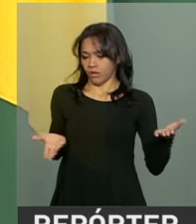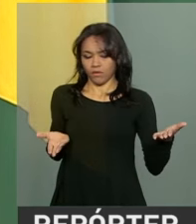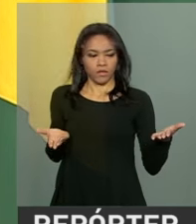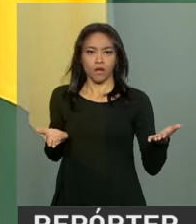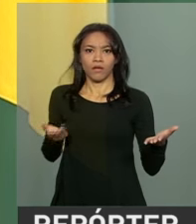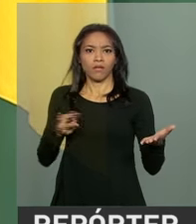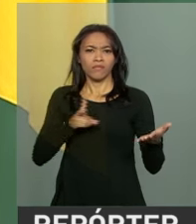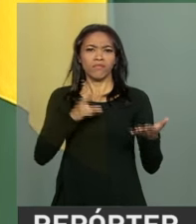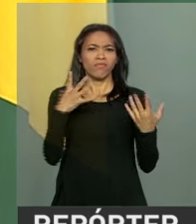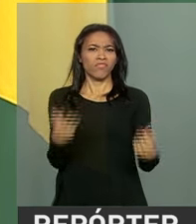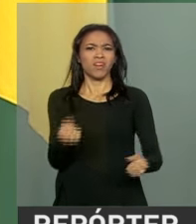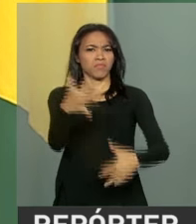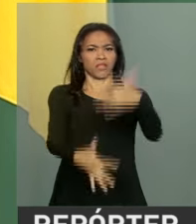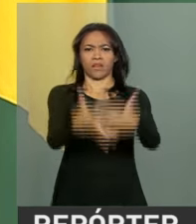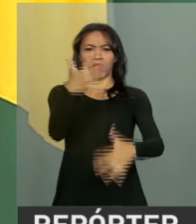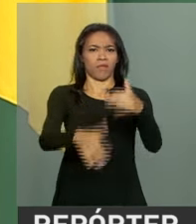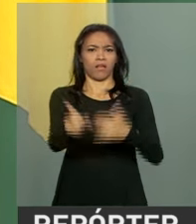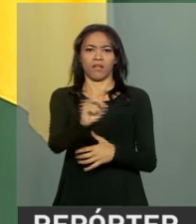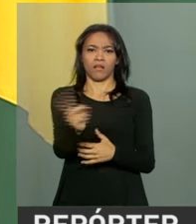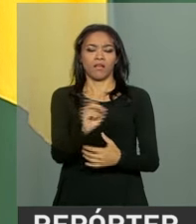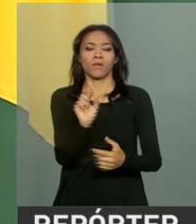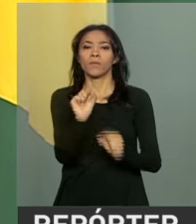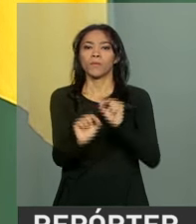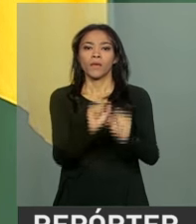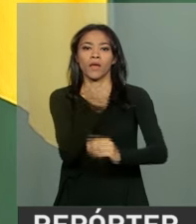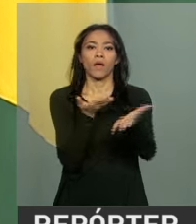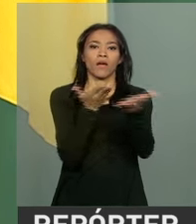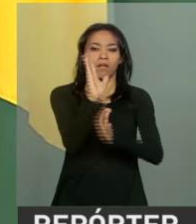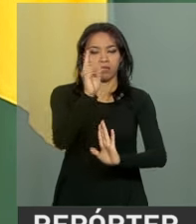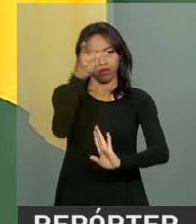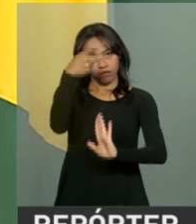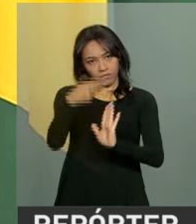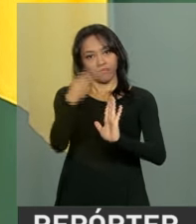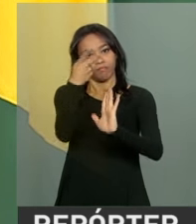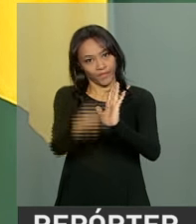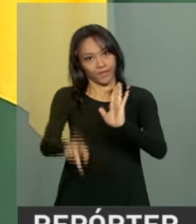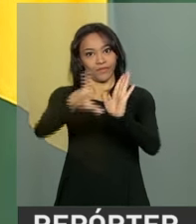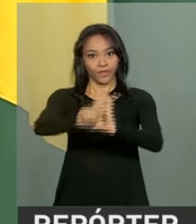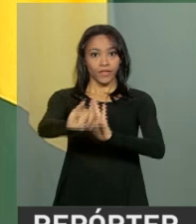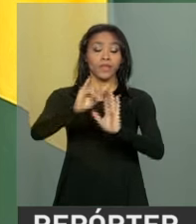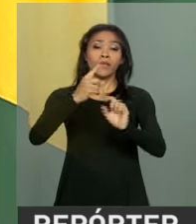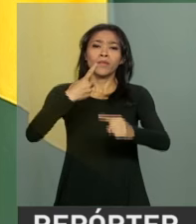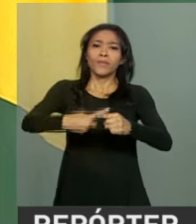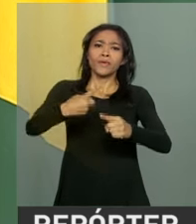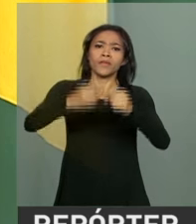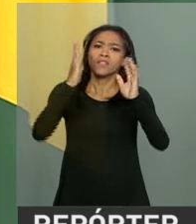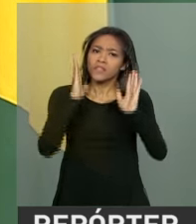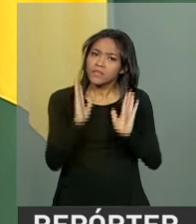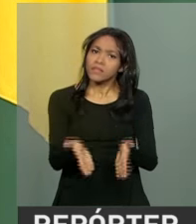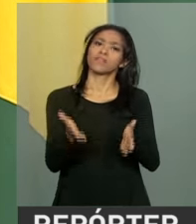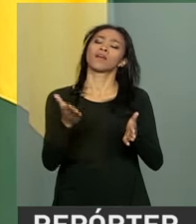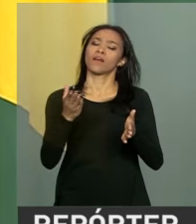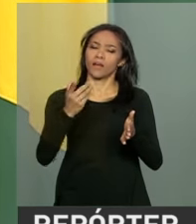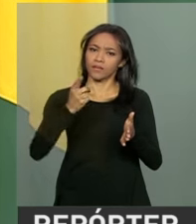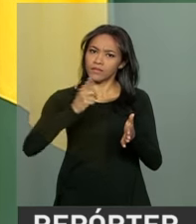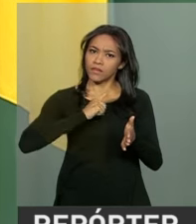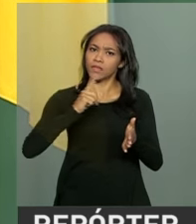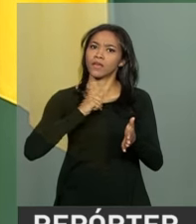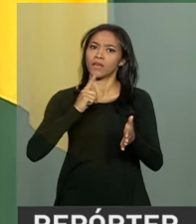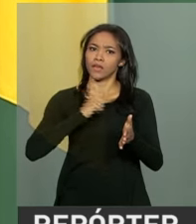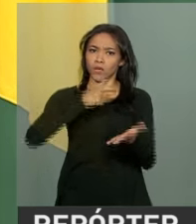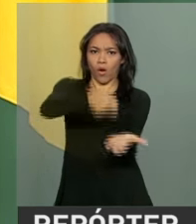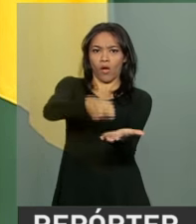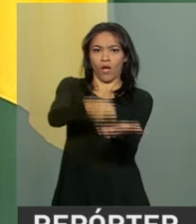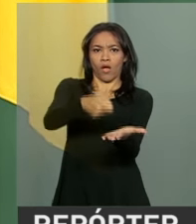vamos embaraçar a aprovação do projeto de lei, porque já há uma obrigação mais forte,